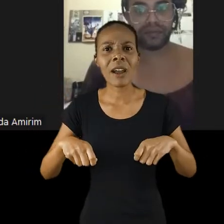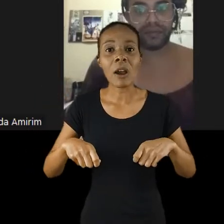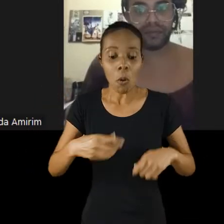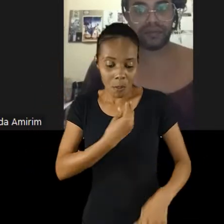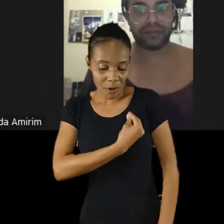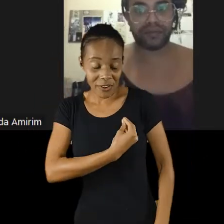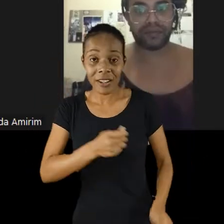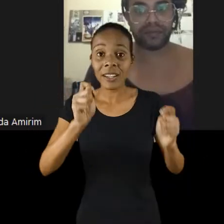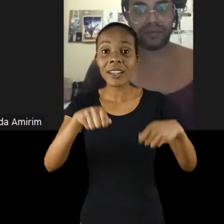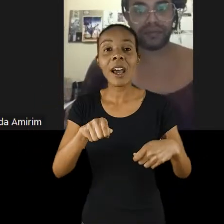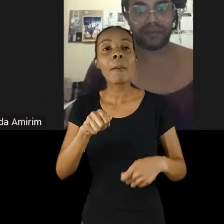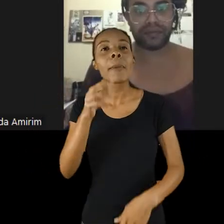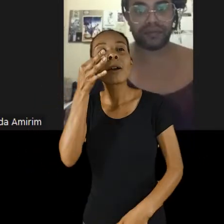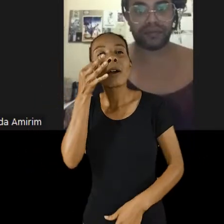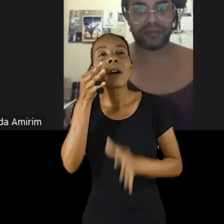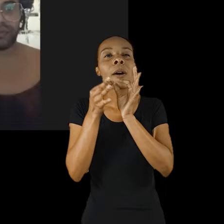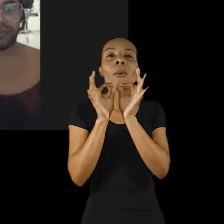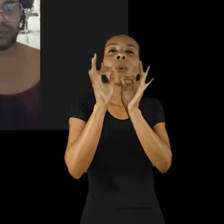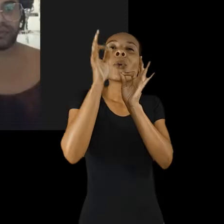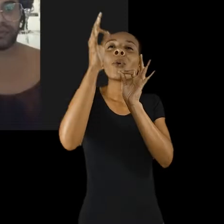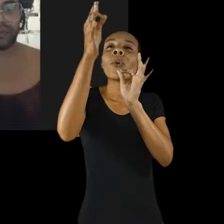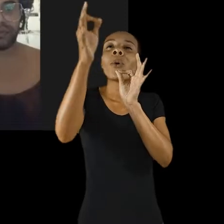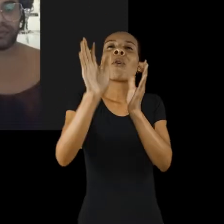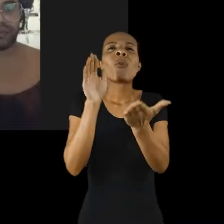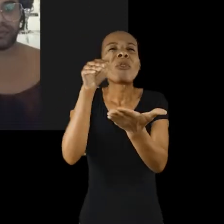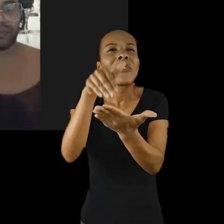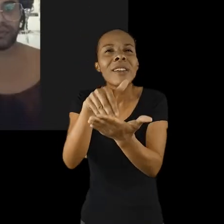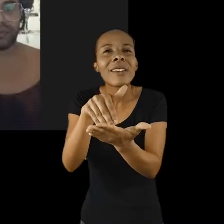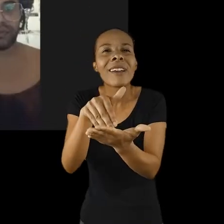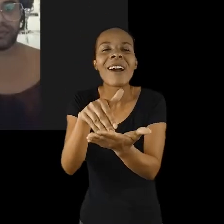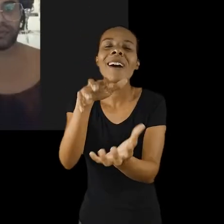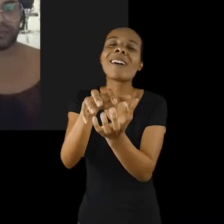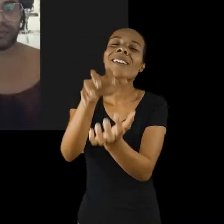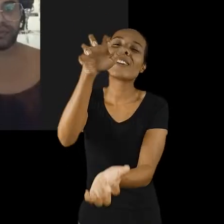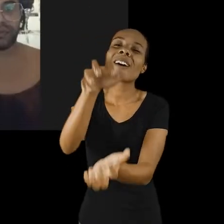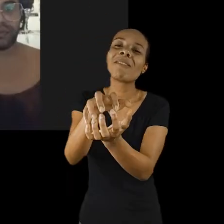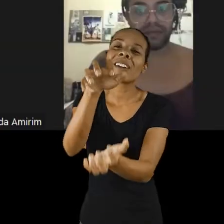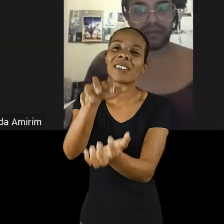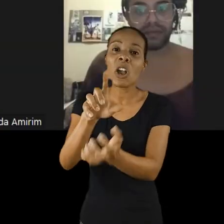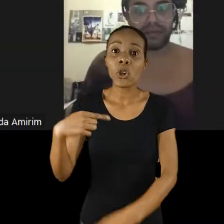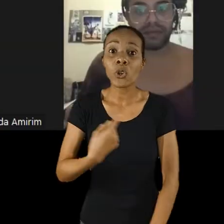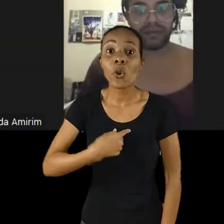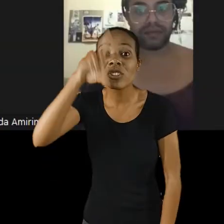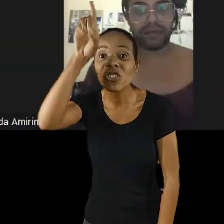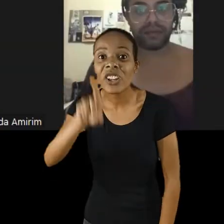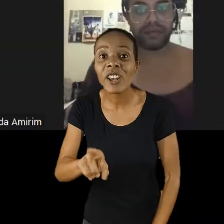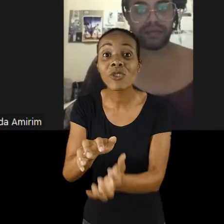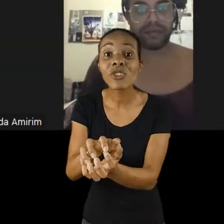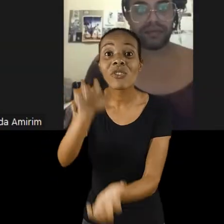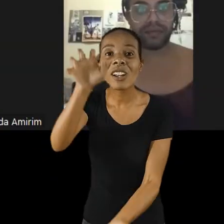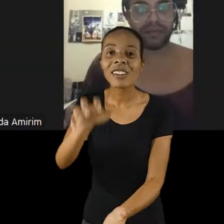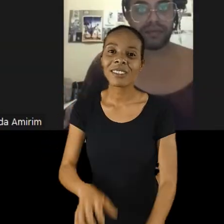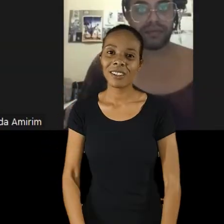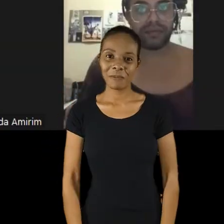um fim na velhice. Que a gente consiga ter o direito de envelhecer, sabe? Que a gente